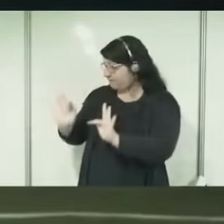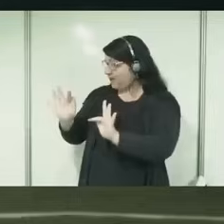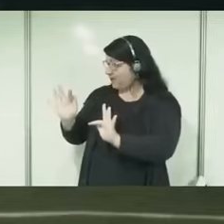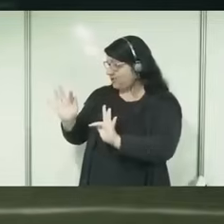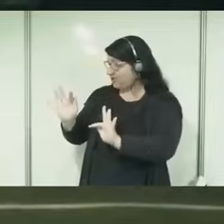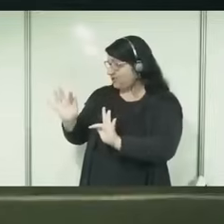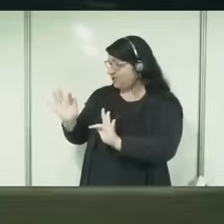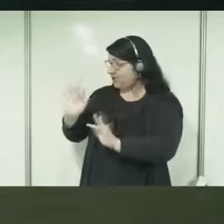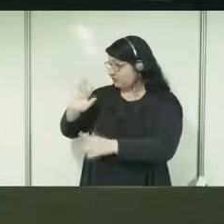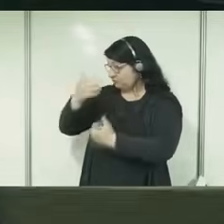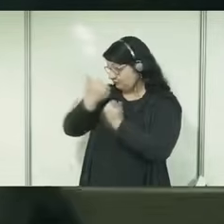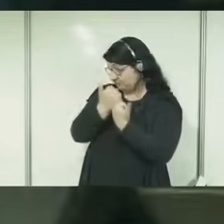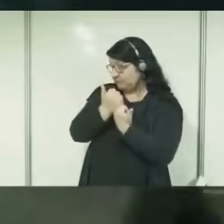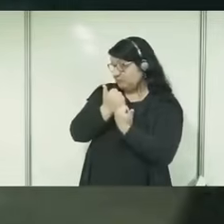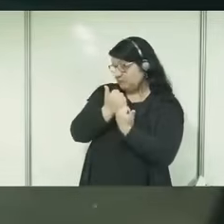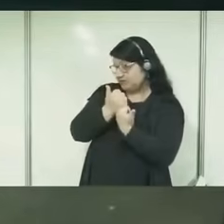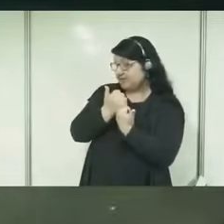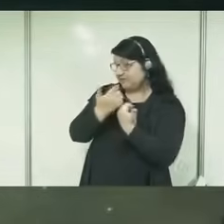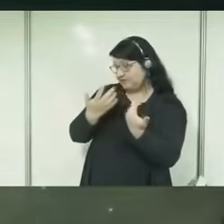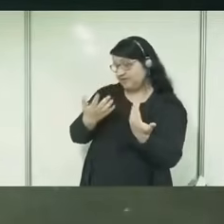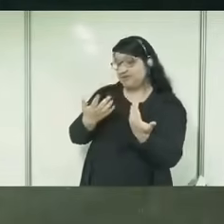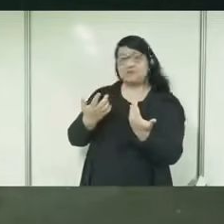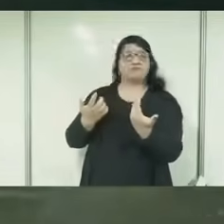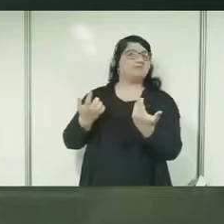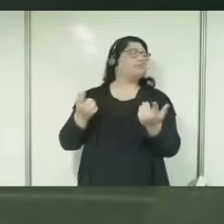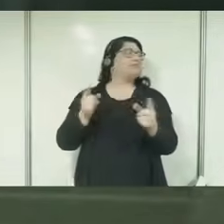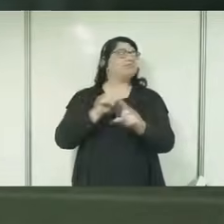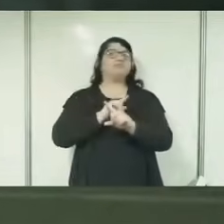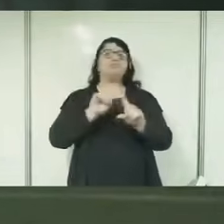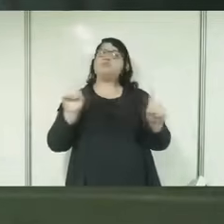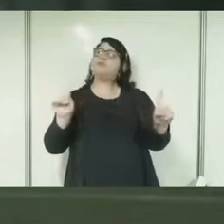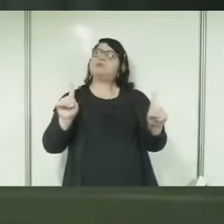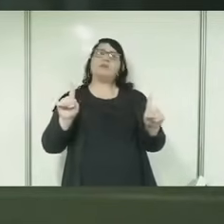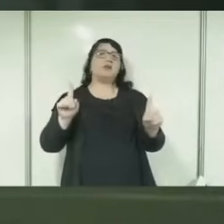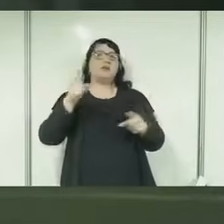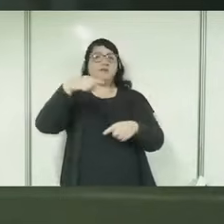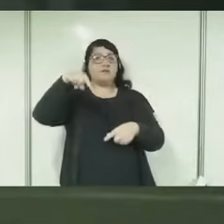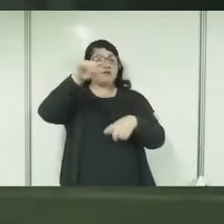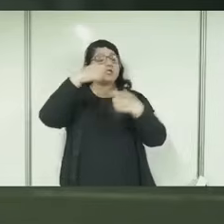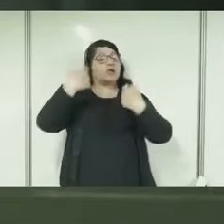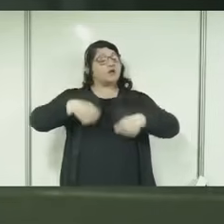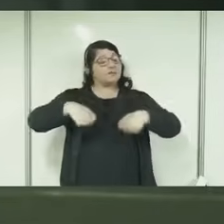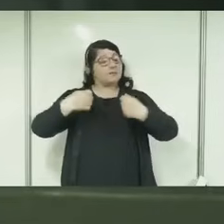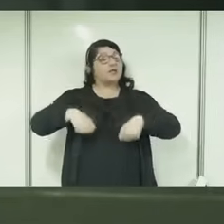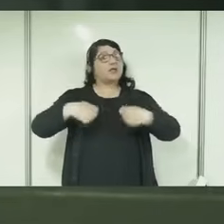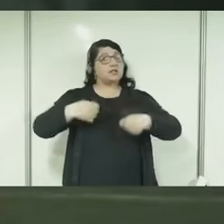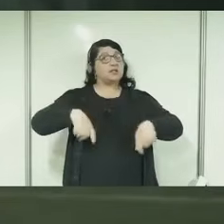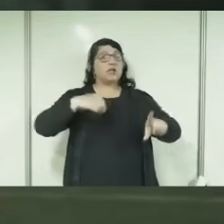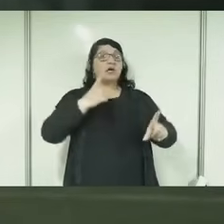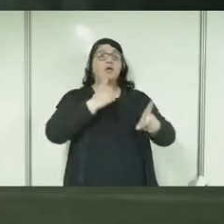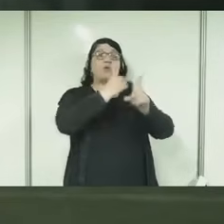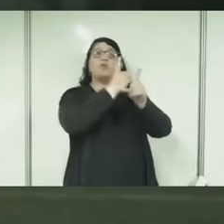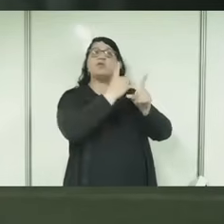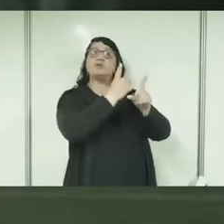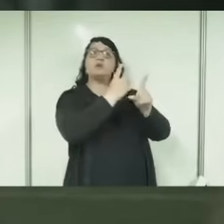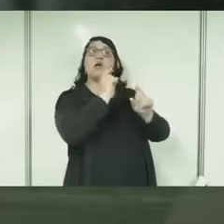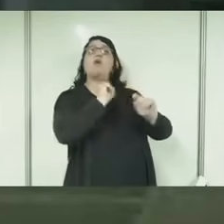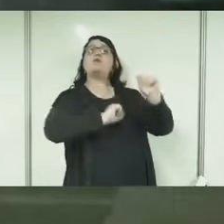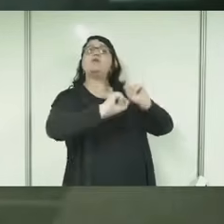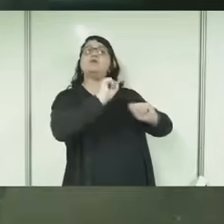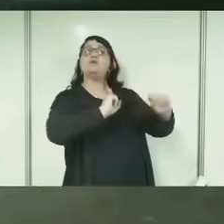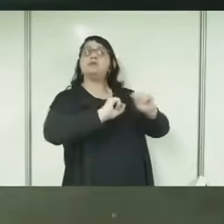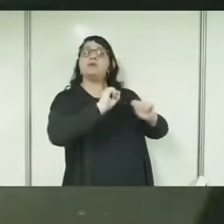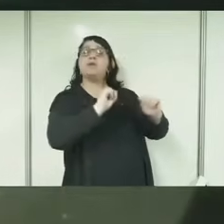feliz. Não. Encontre o jeito de você ser feliz na realidade que você está,